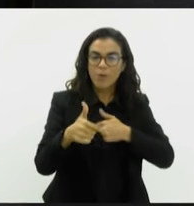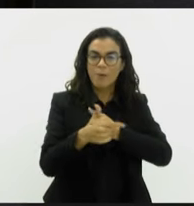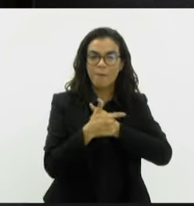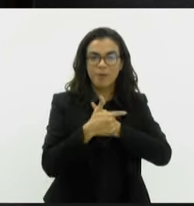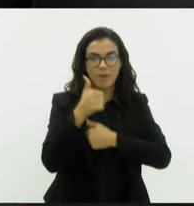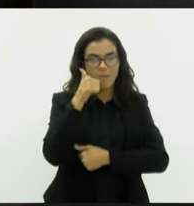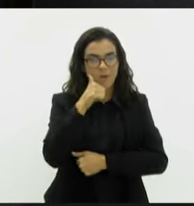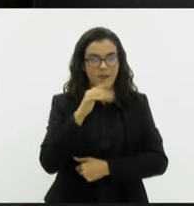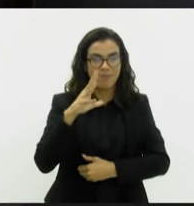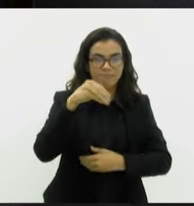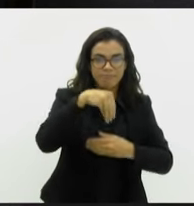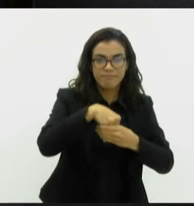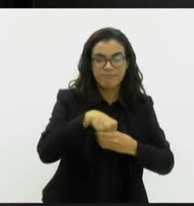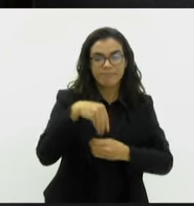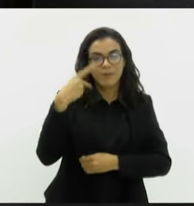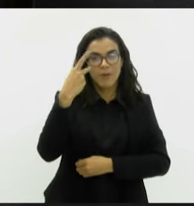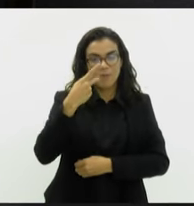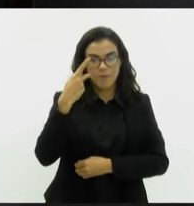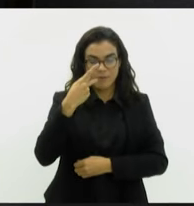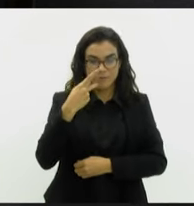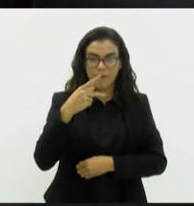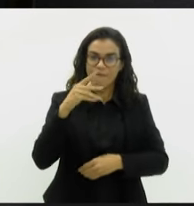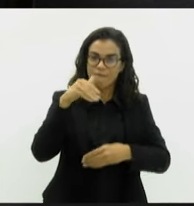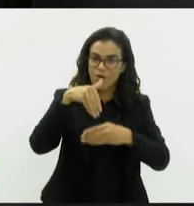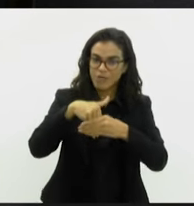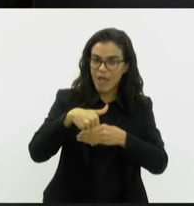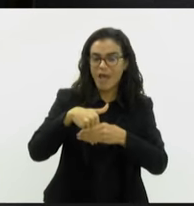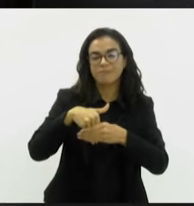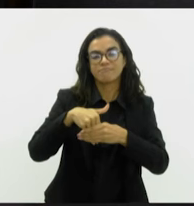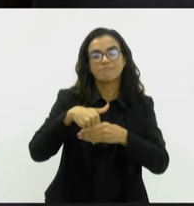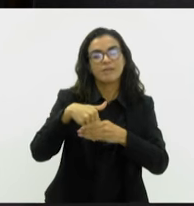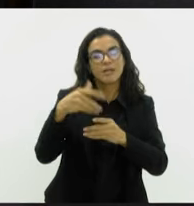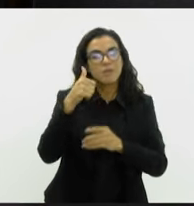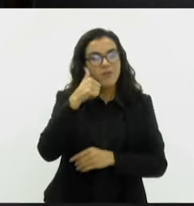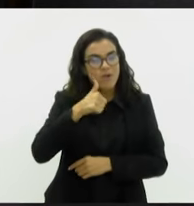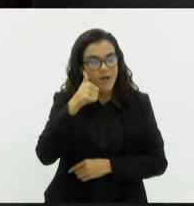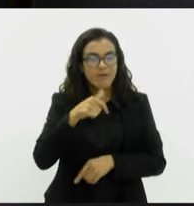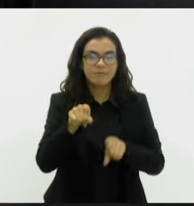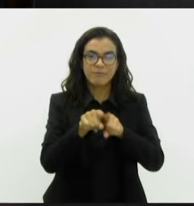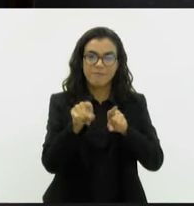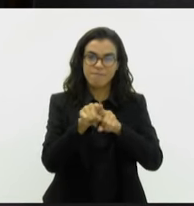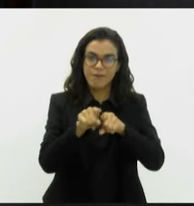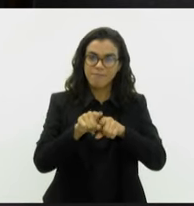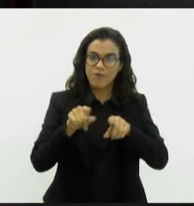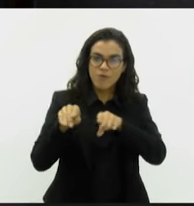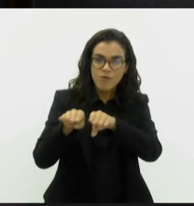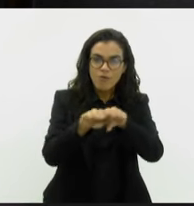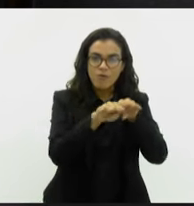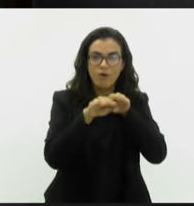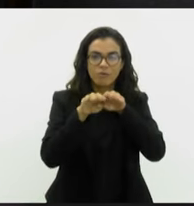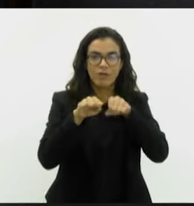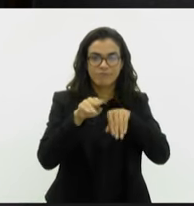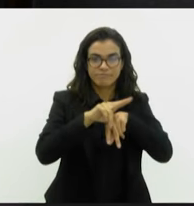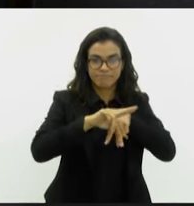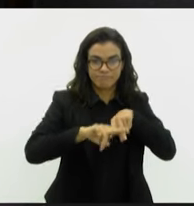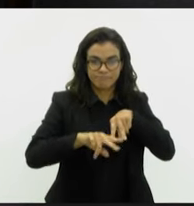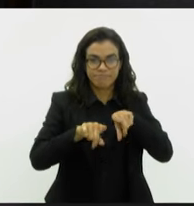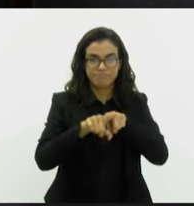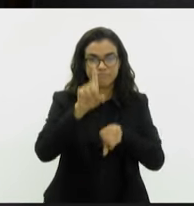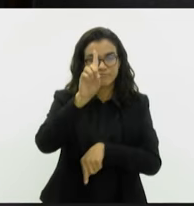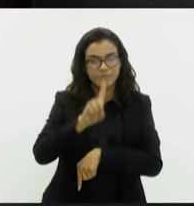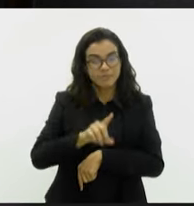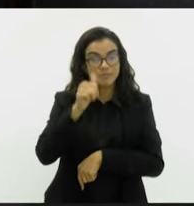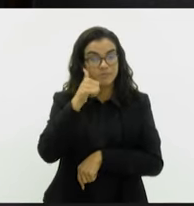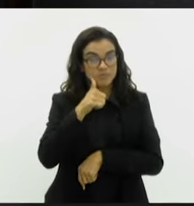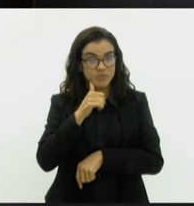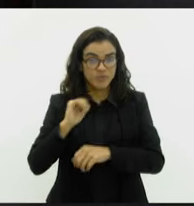mulheres na política e a votarem em candidatas comprometidas com a igualdade de gênero e os direitos das mulheres